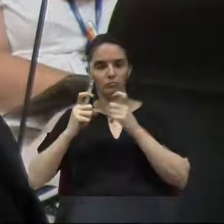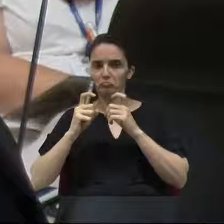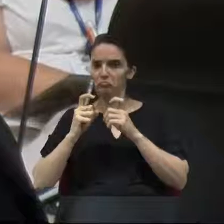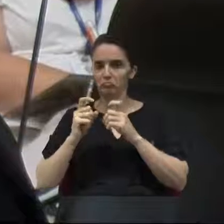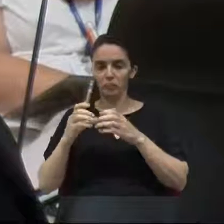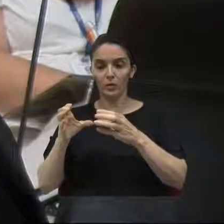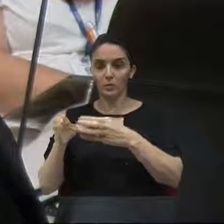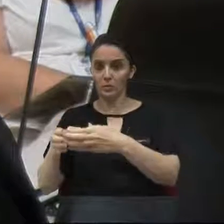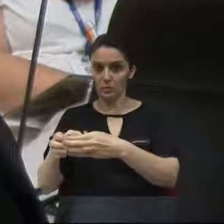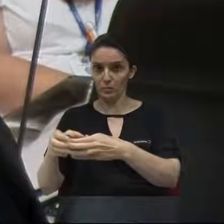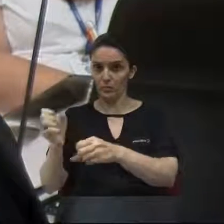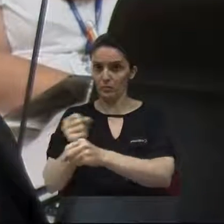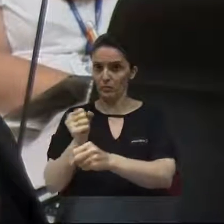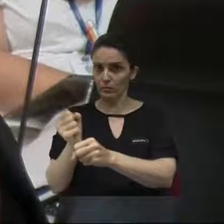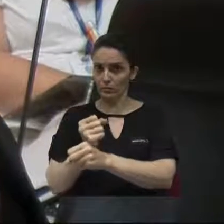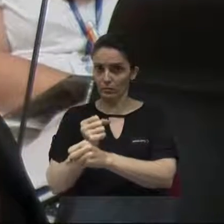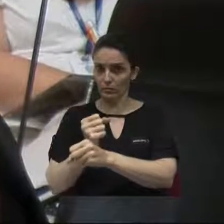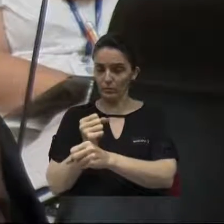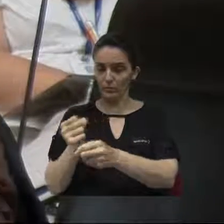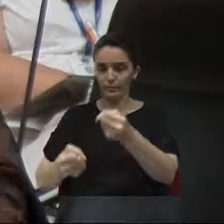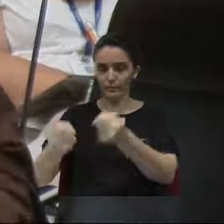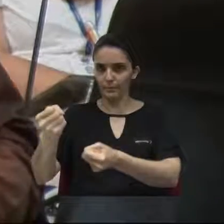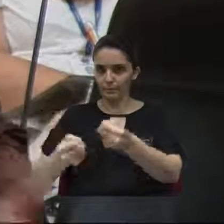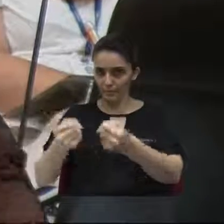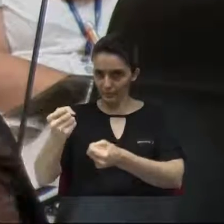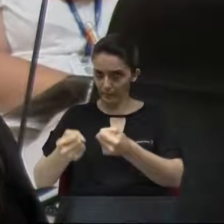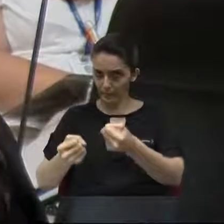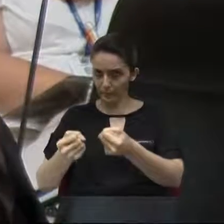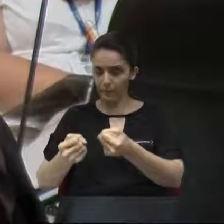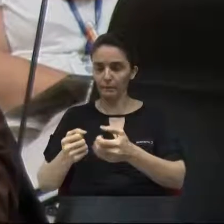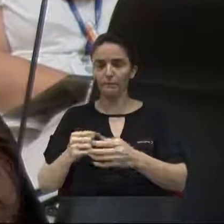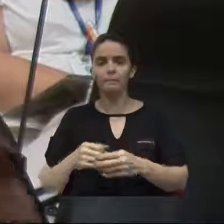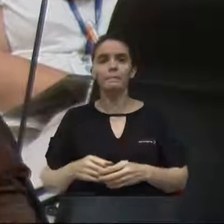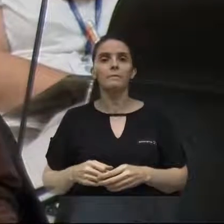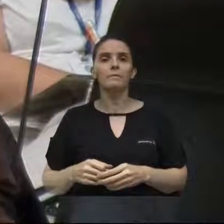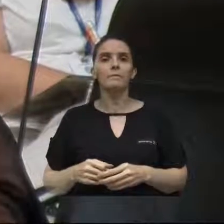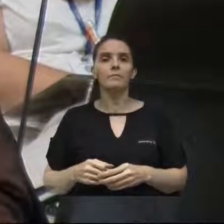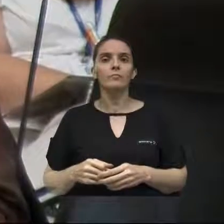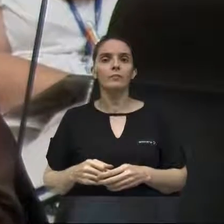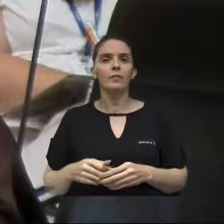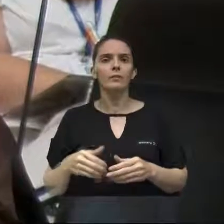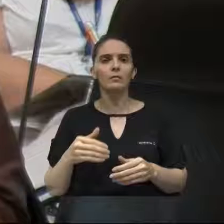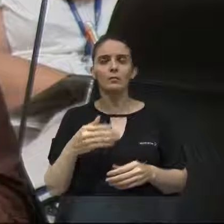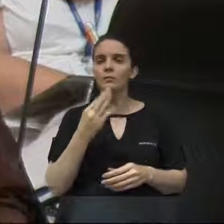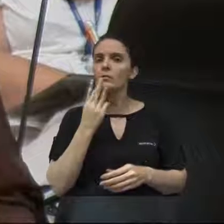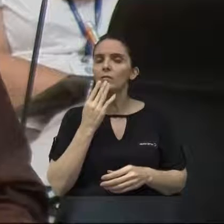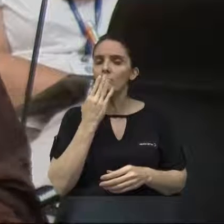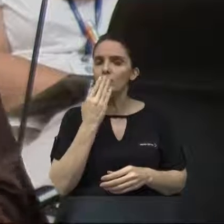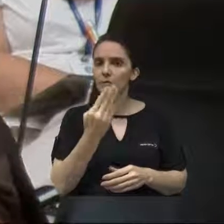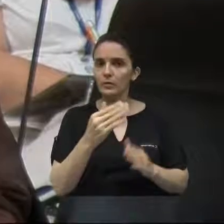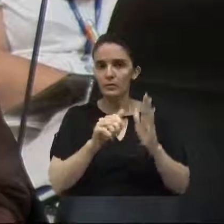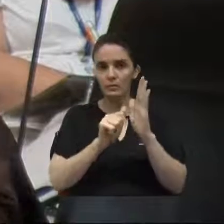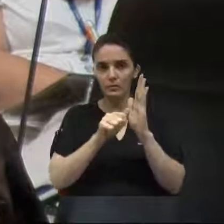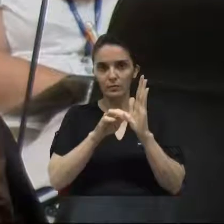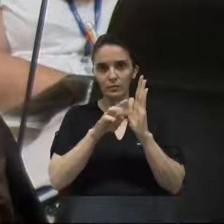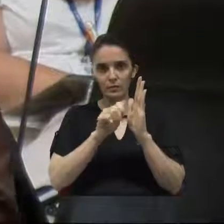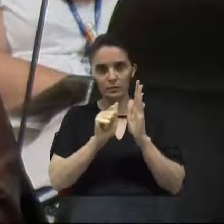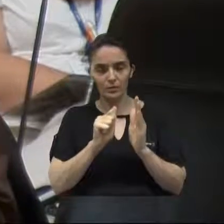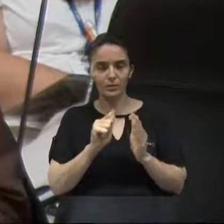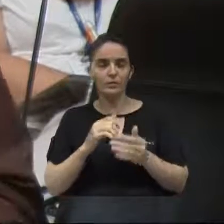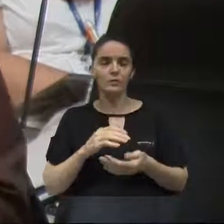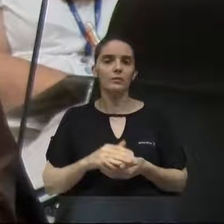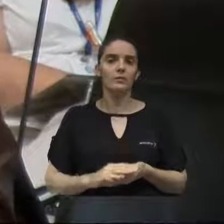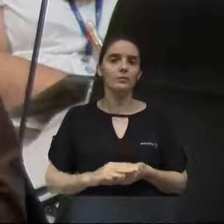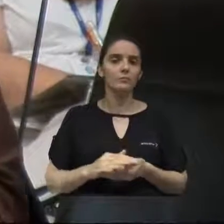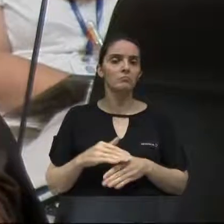Transportes, solicitei esta informação, a ata do Complan, que houve essa discussão, para